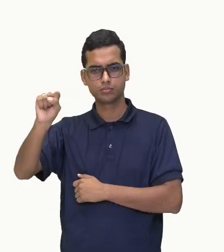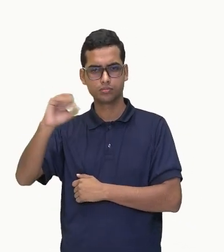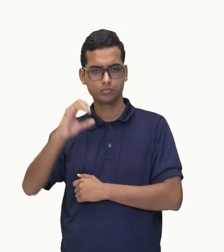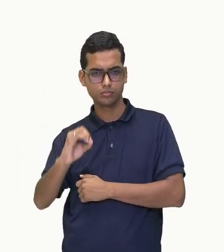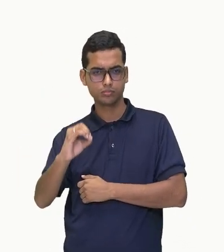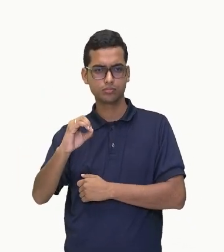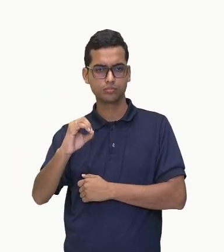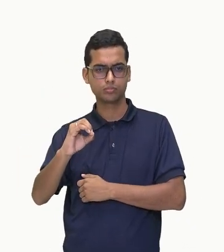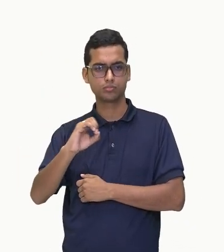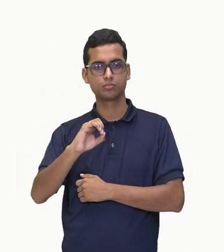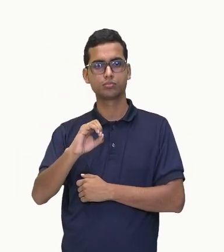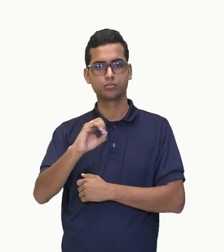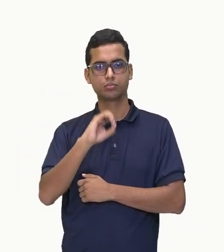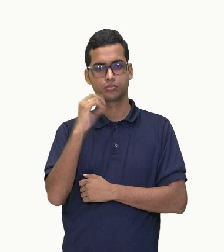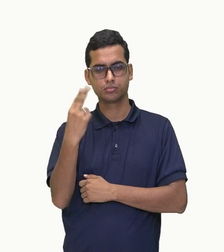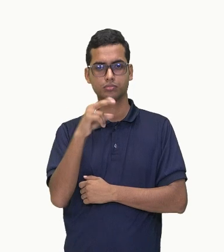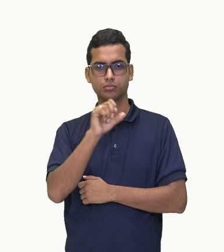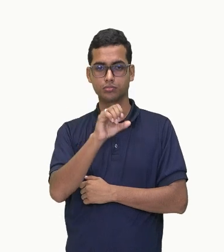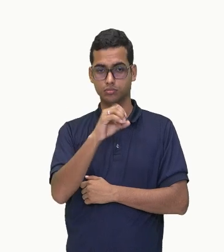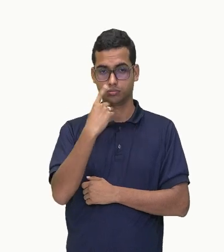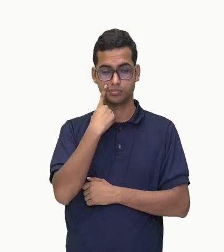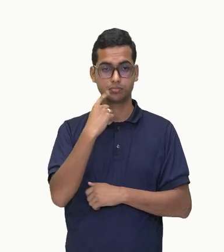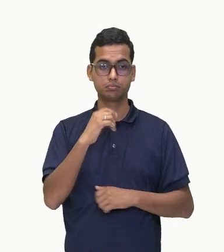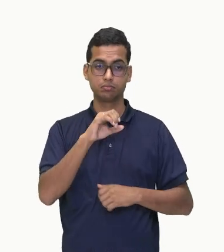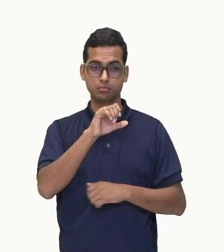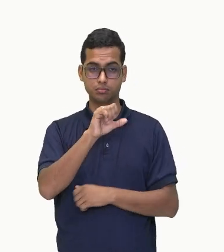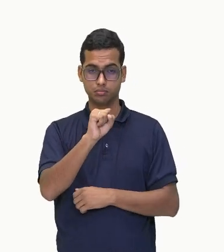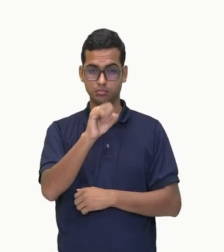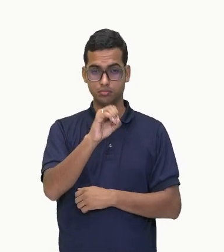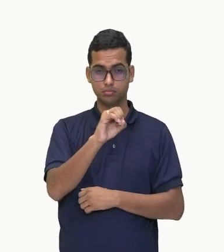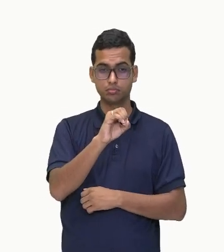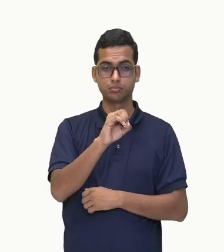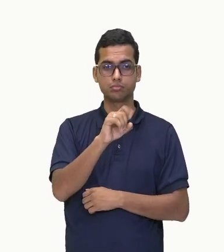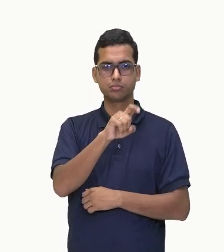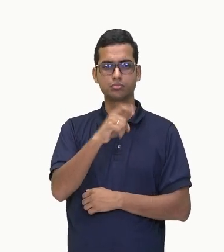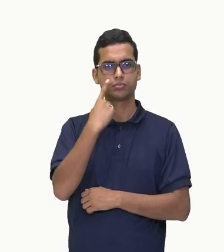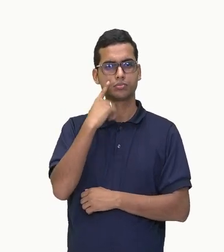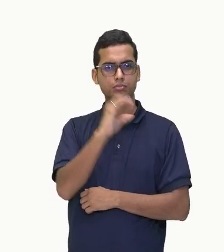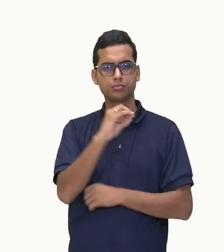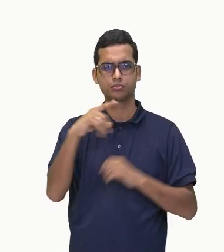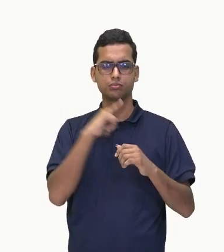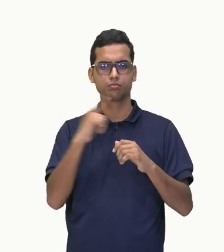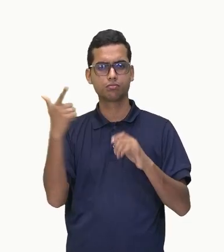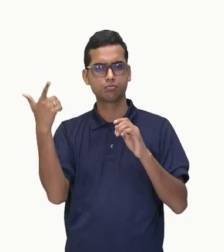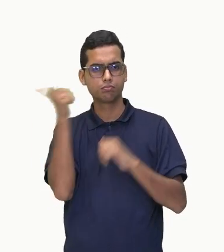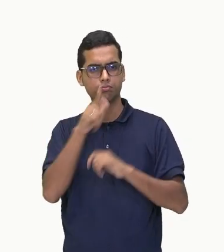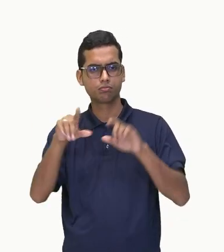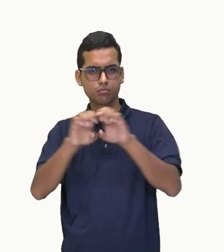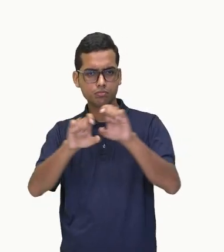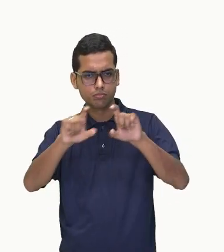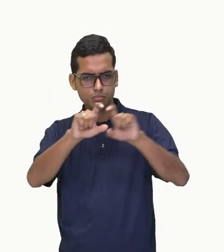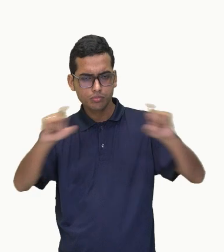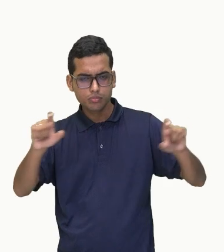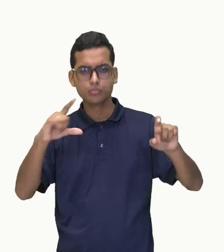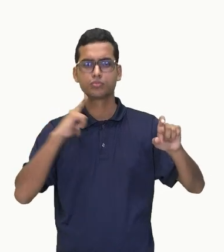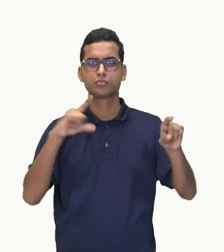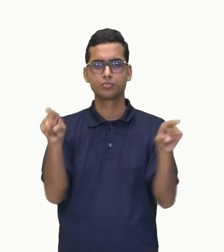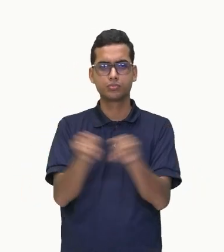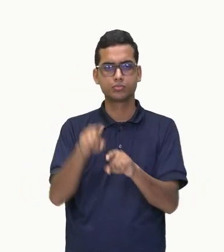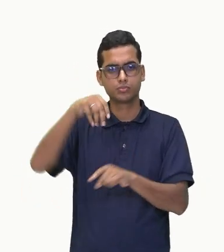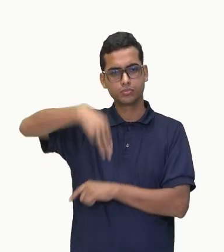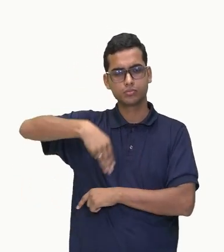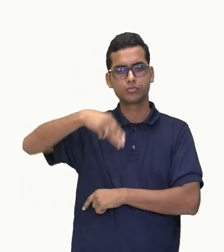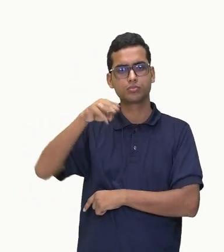posição inicial do movimento em metro e em quilômetro. A velocidade V, que poderá ser em metros